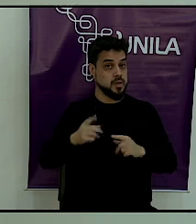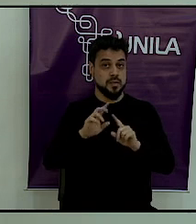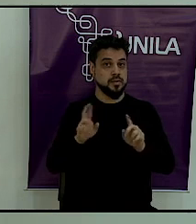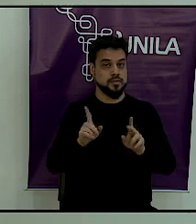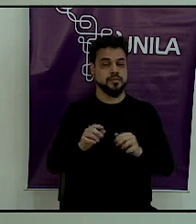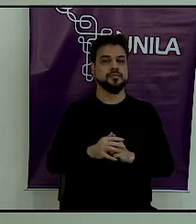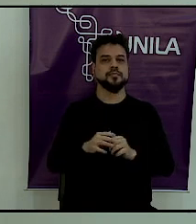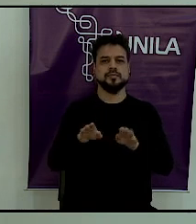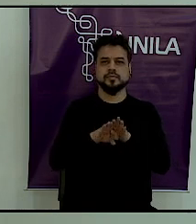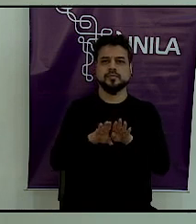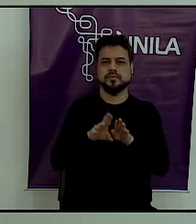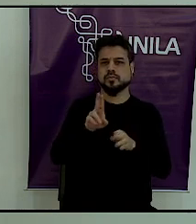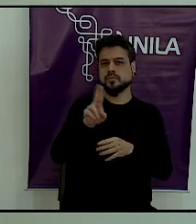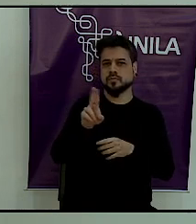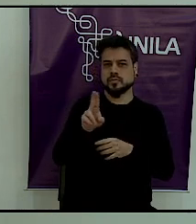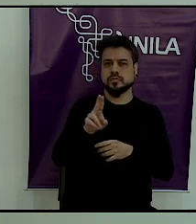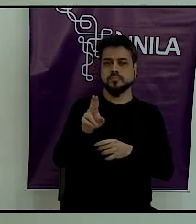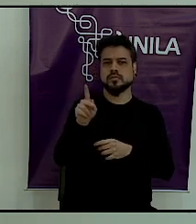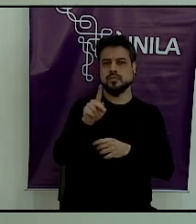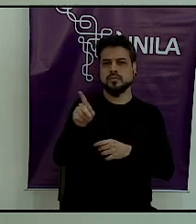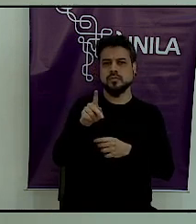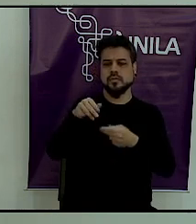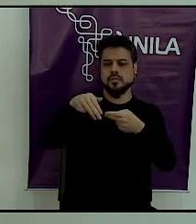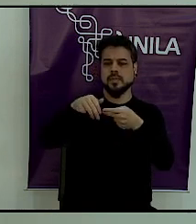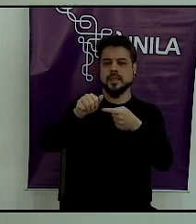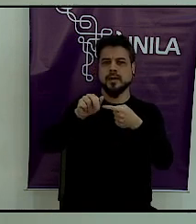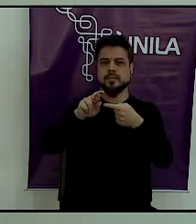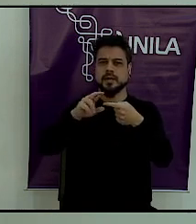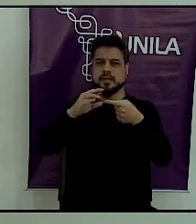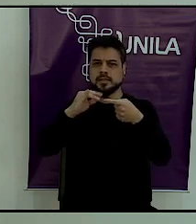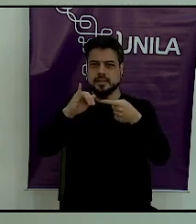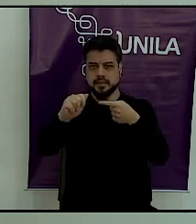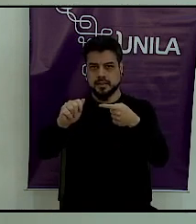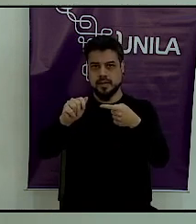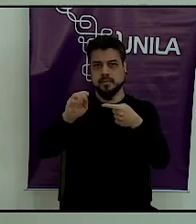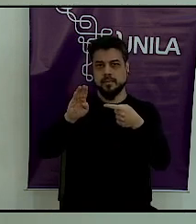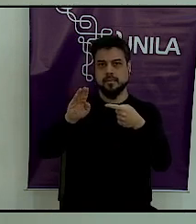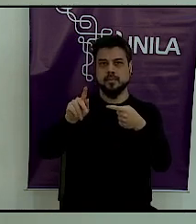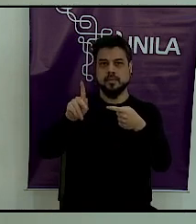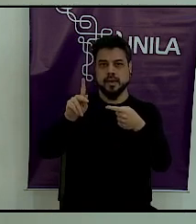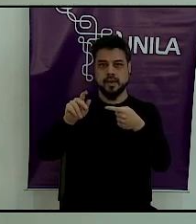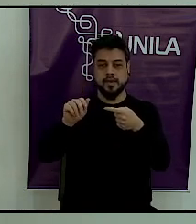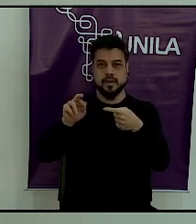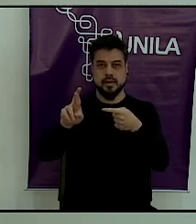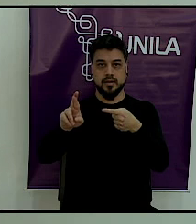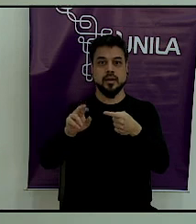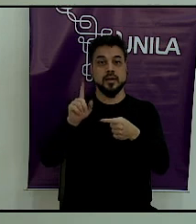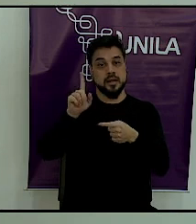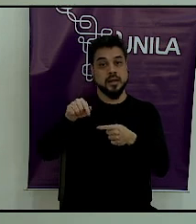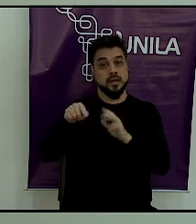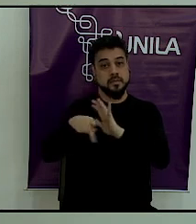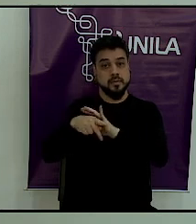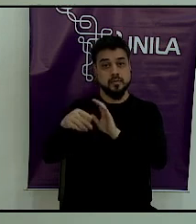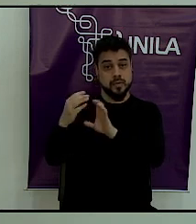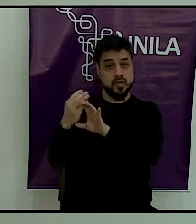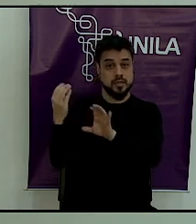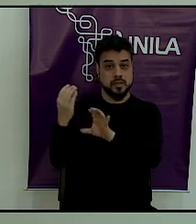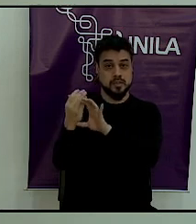citar o nome da professora Márcia Becker, que é da área das